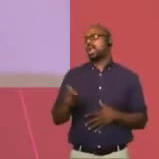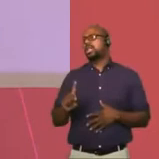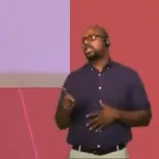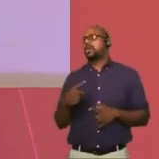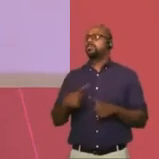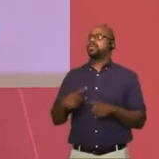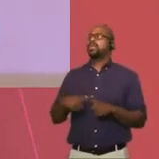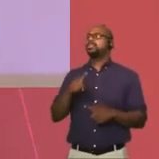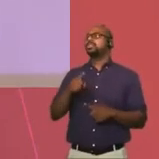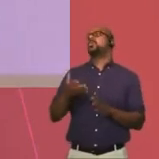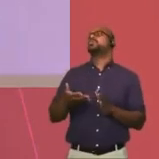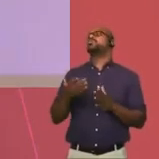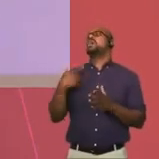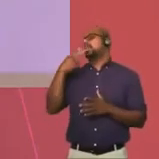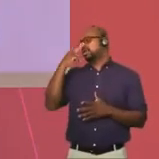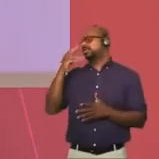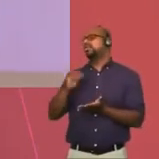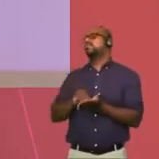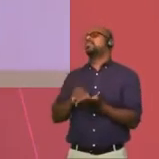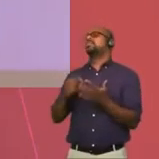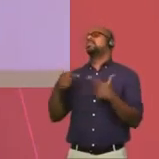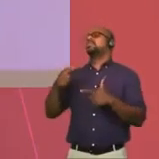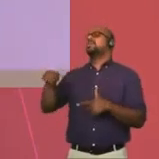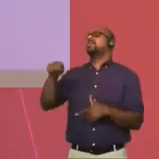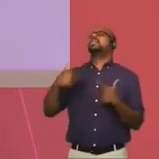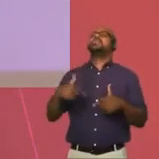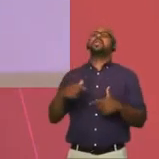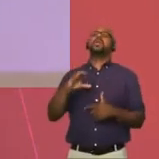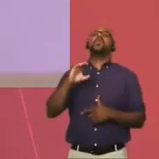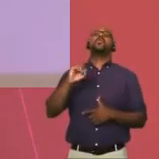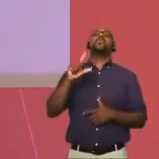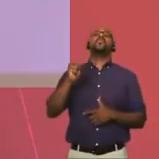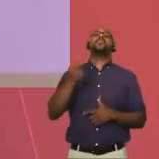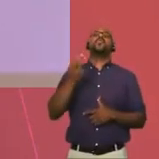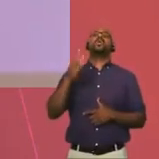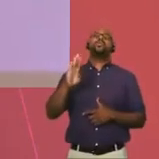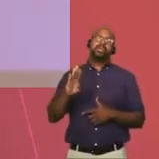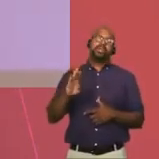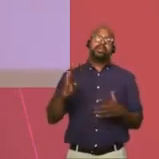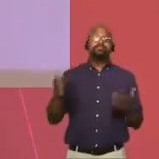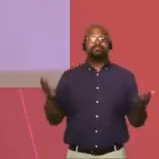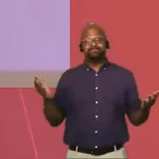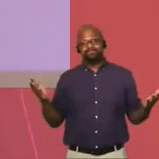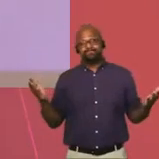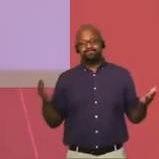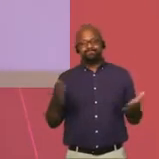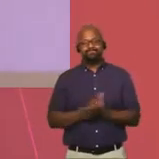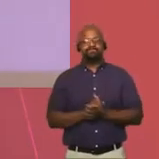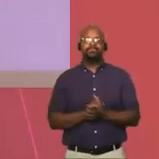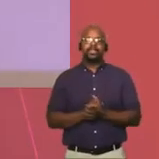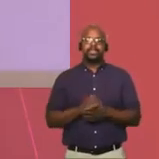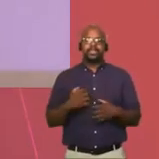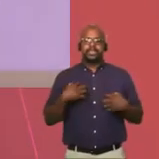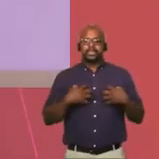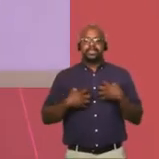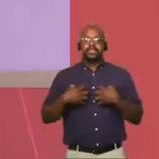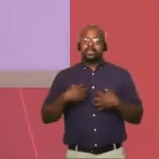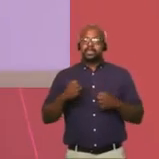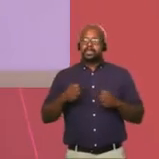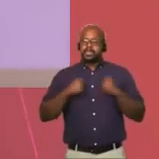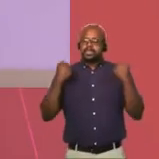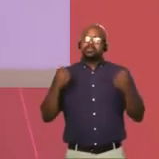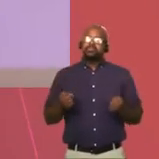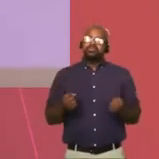catar porque senão vou tá tirando um trabalho de quem trabalha na Comlurb e chega chega a ser revoltante